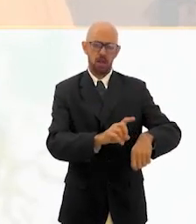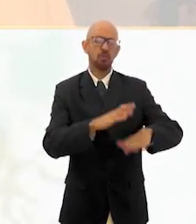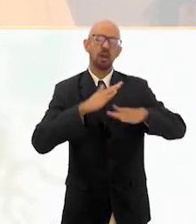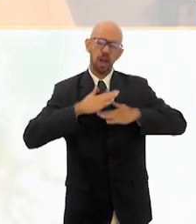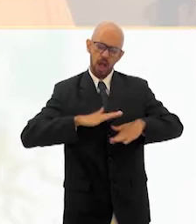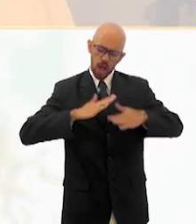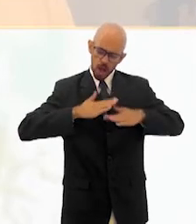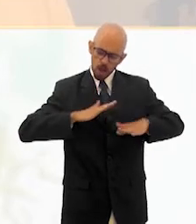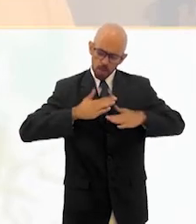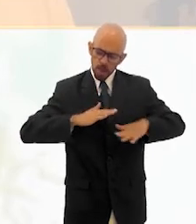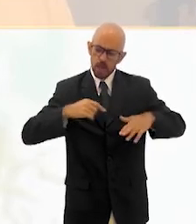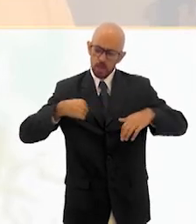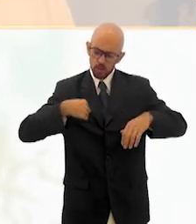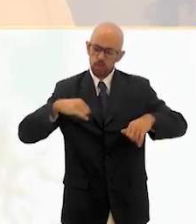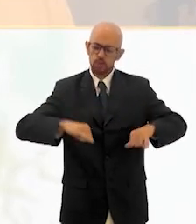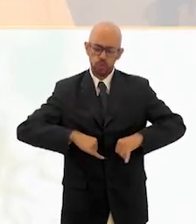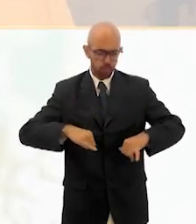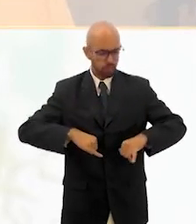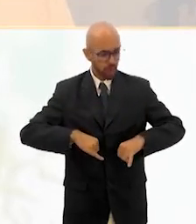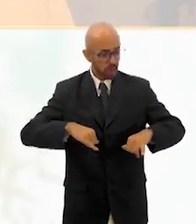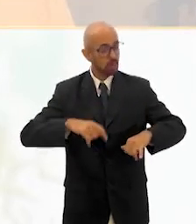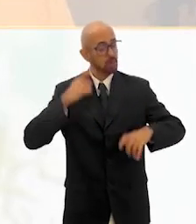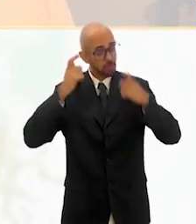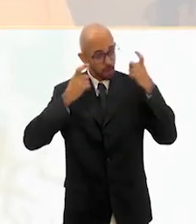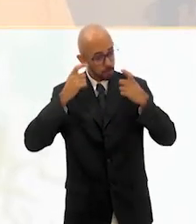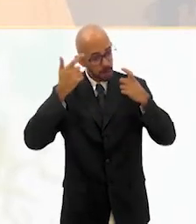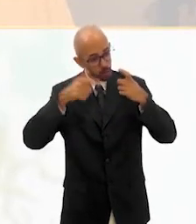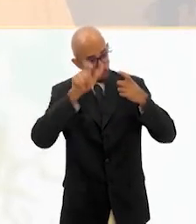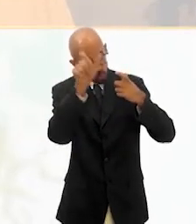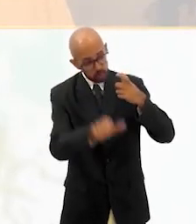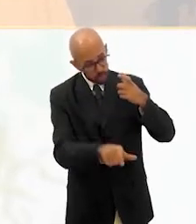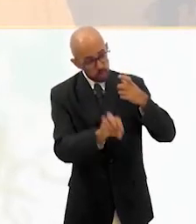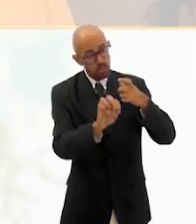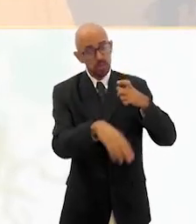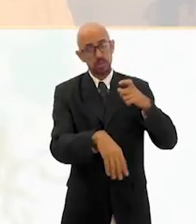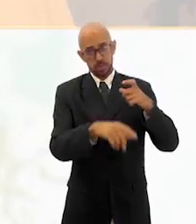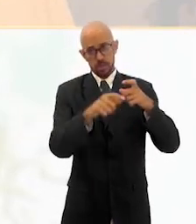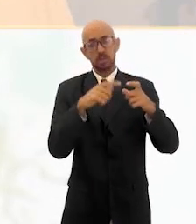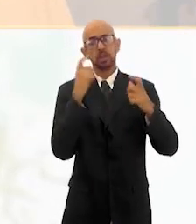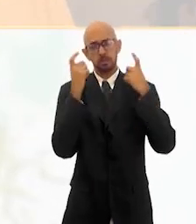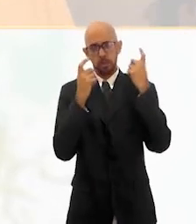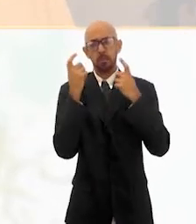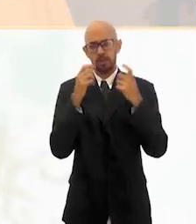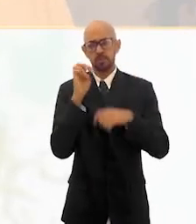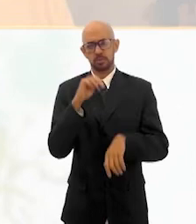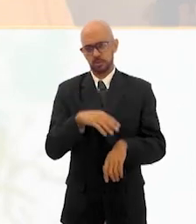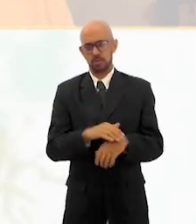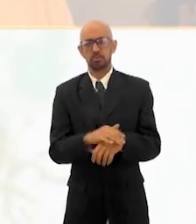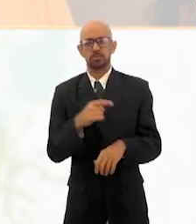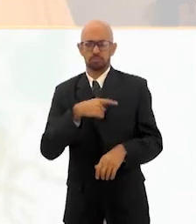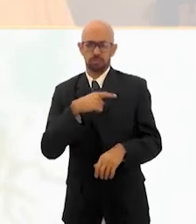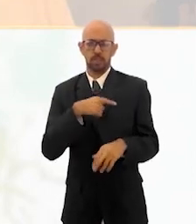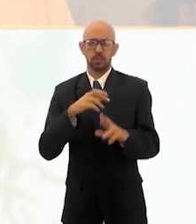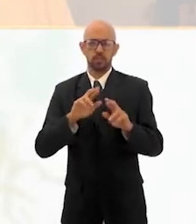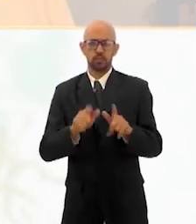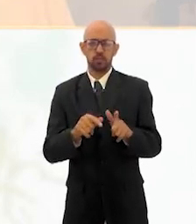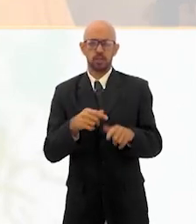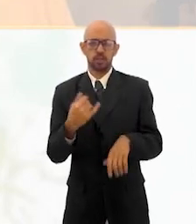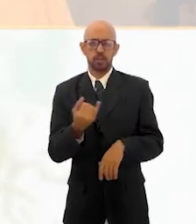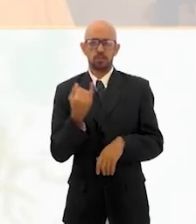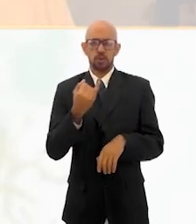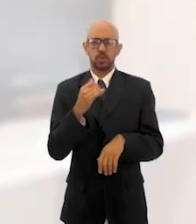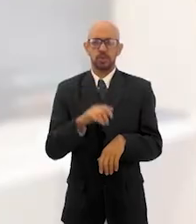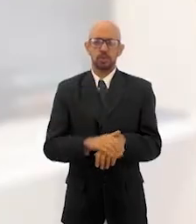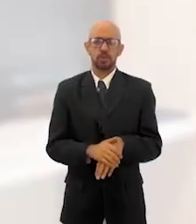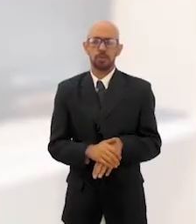estou sentindo dor que eu não me preocupo com a dor do outro, que eu não me preocupe com o mundo. Então, há essa diferença que eu acho